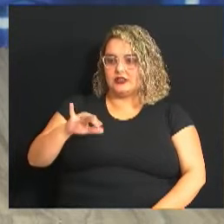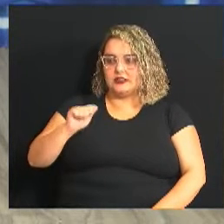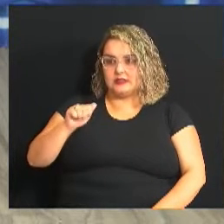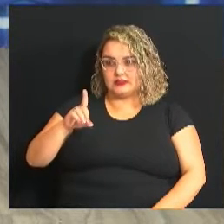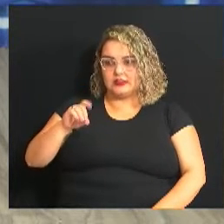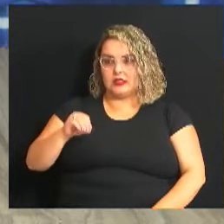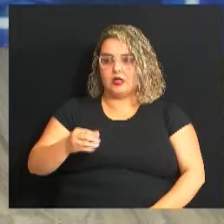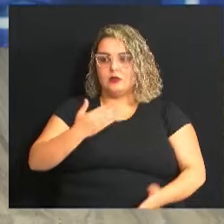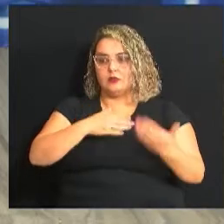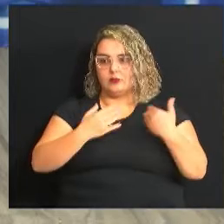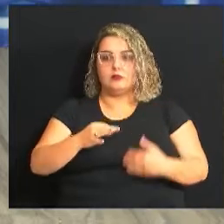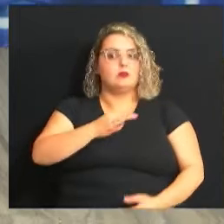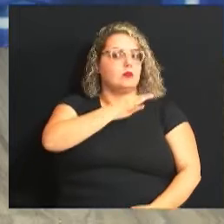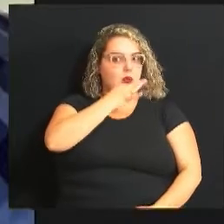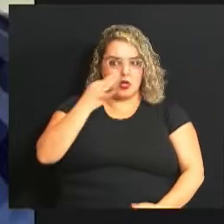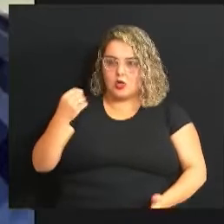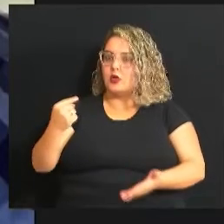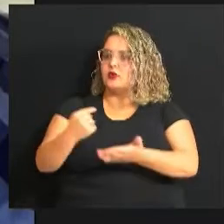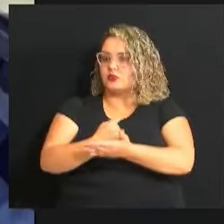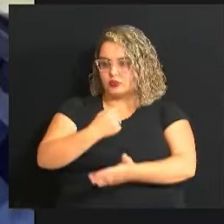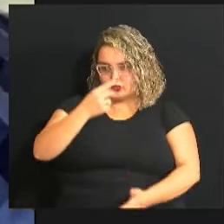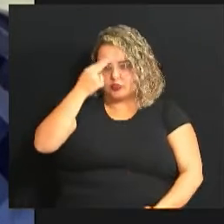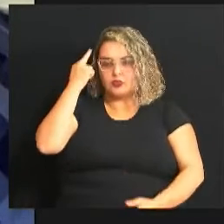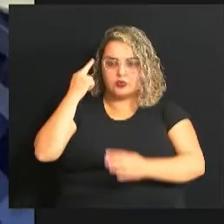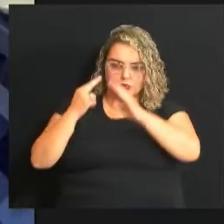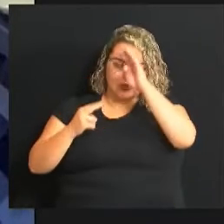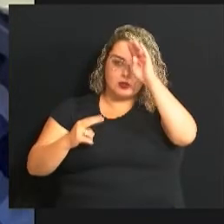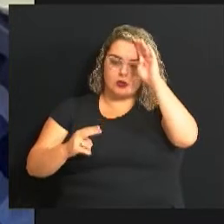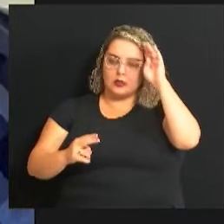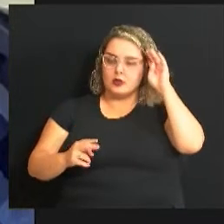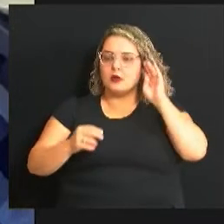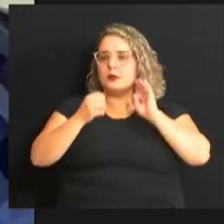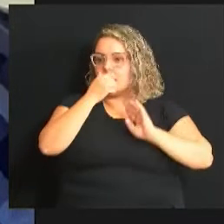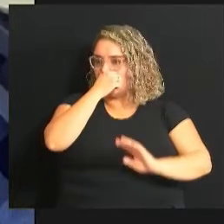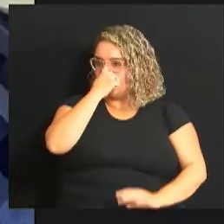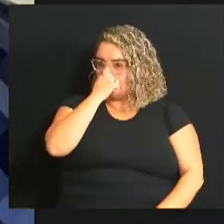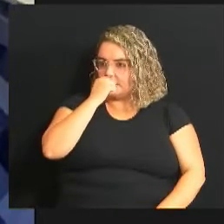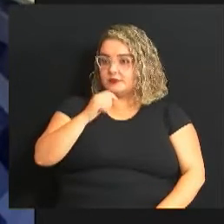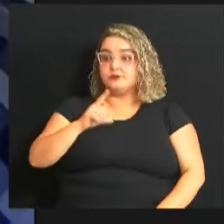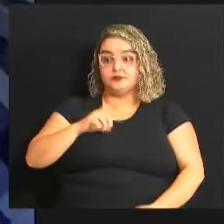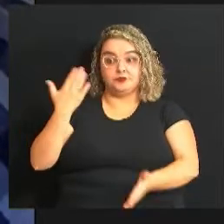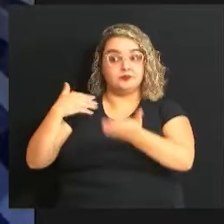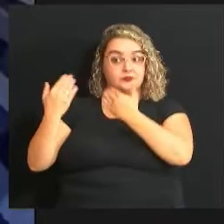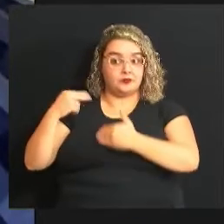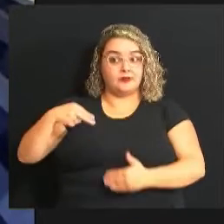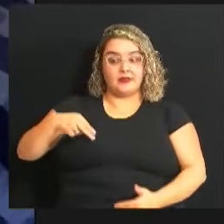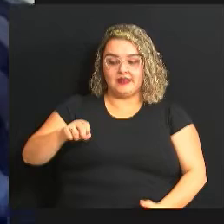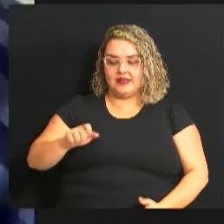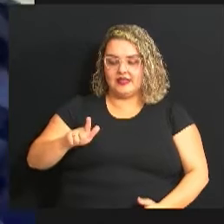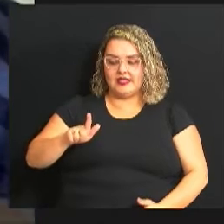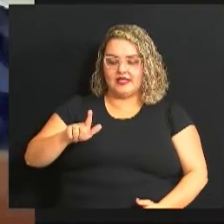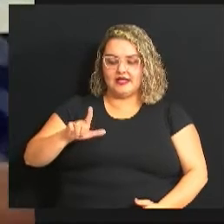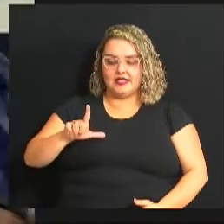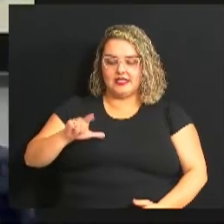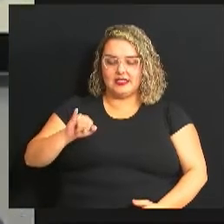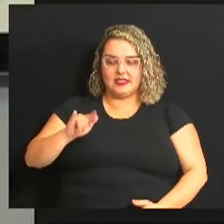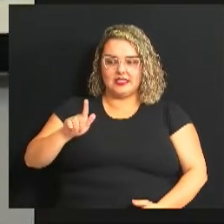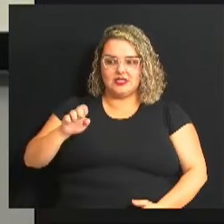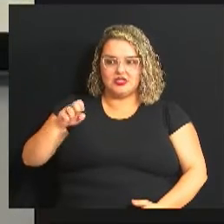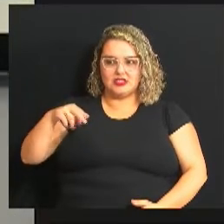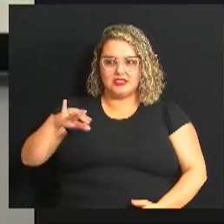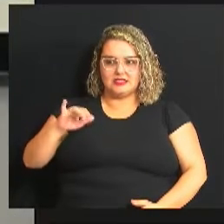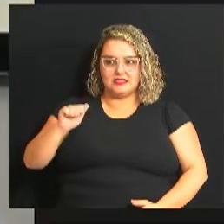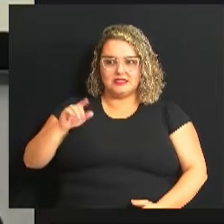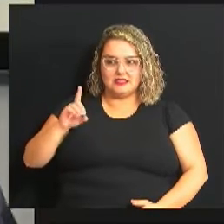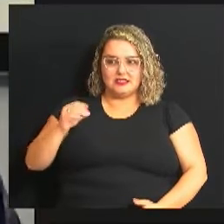É uma ótima pergunta, Gabriel. Existe muito isso de era negligenciado no passado, não se diagnosticava tanto, não se tinha nem, acho que não dá para